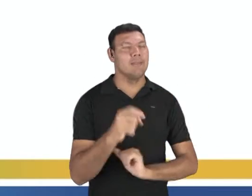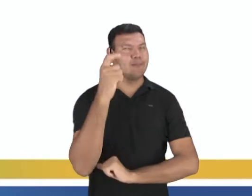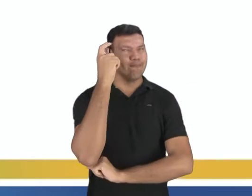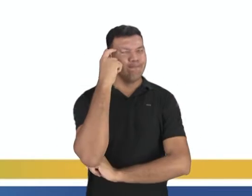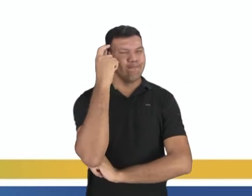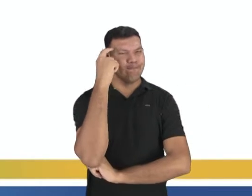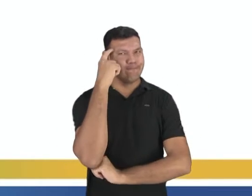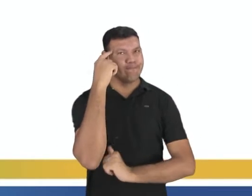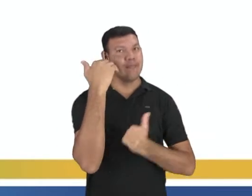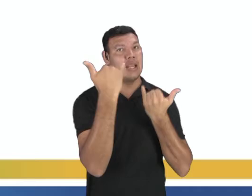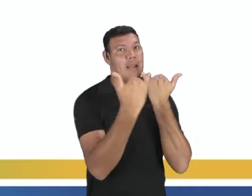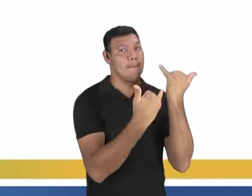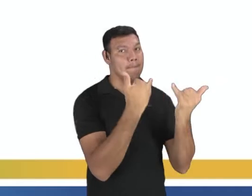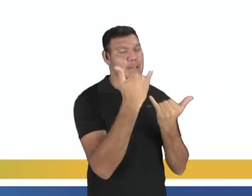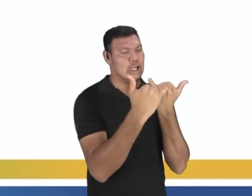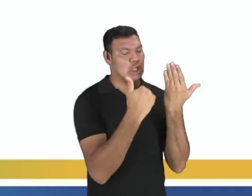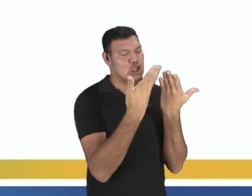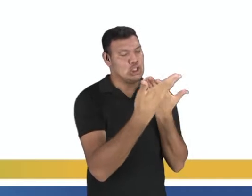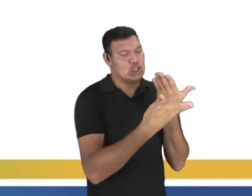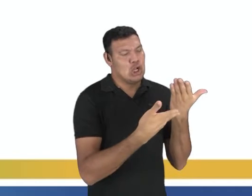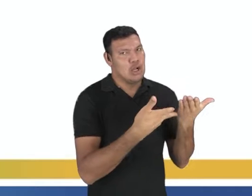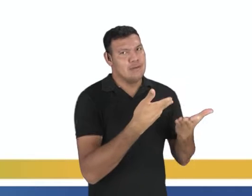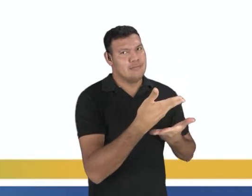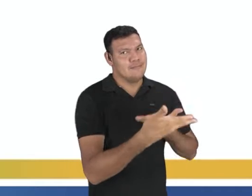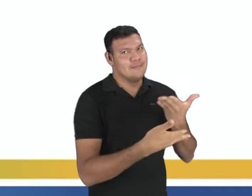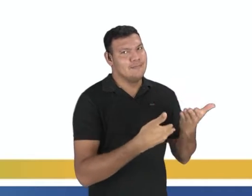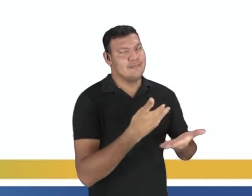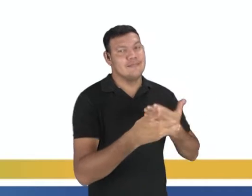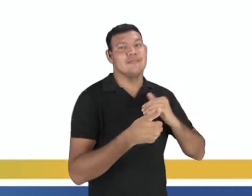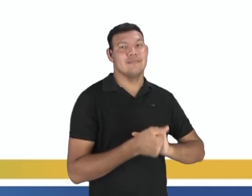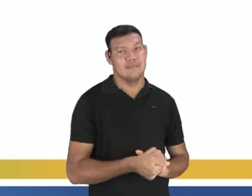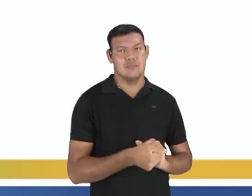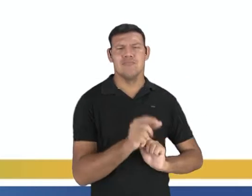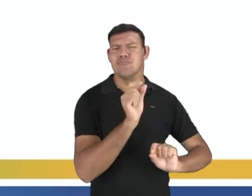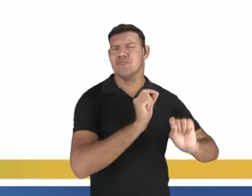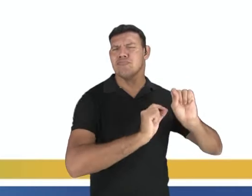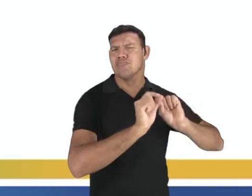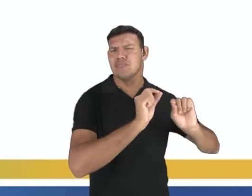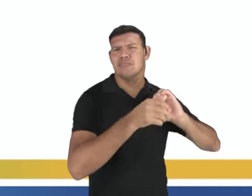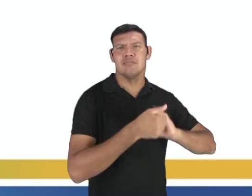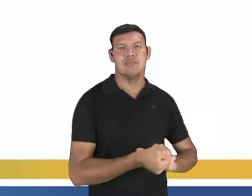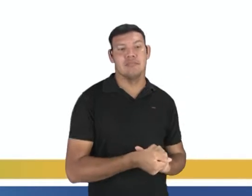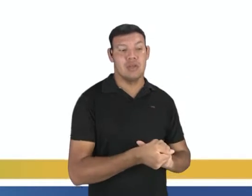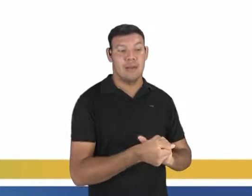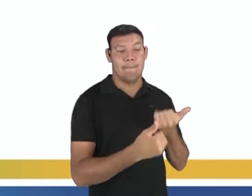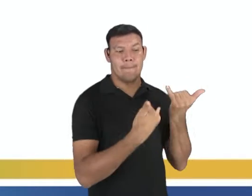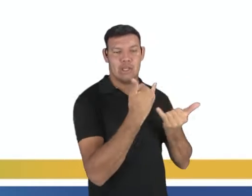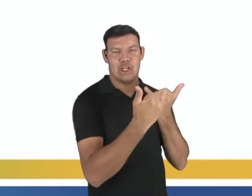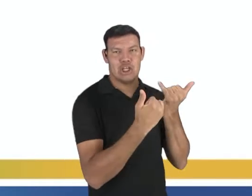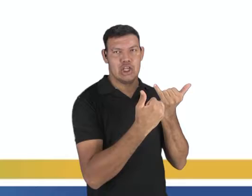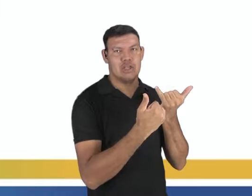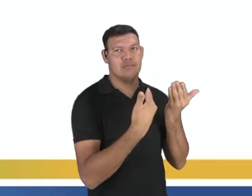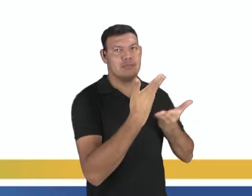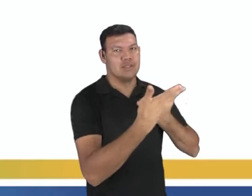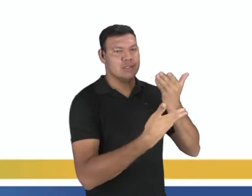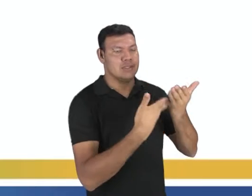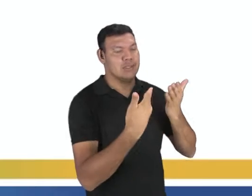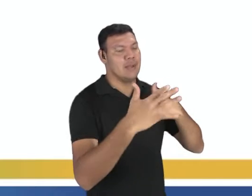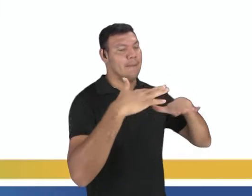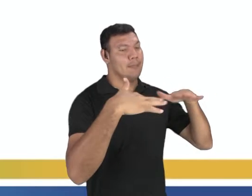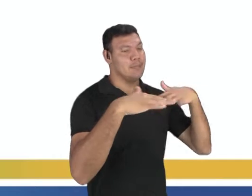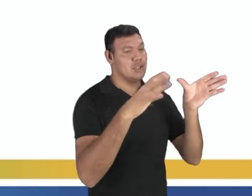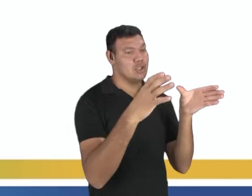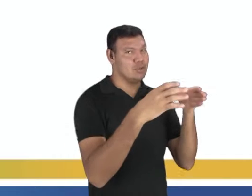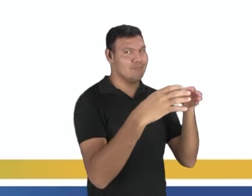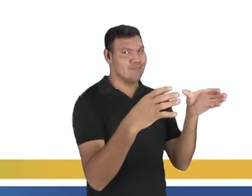pensar nos jogos cooperativos. O que é que são esses jogos cooperativos? Os jogos cooperativos são as dinâmicas de